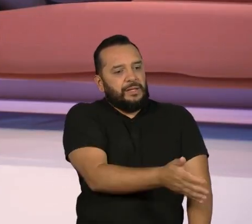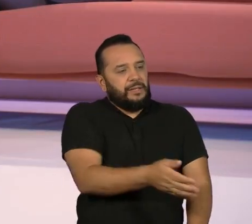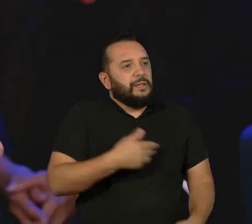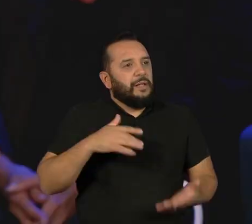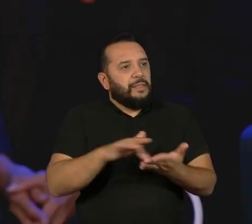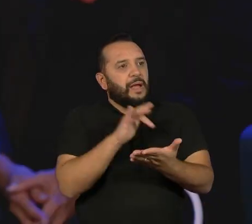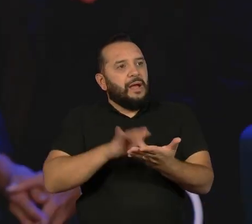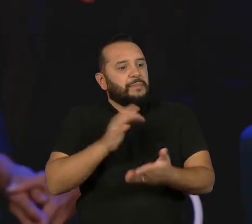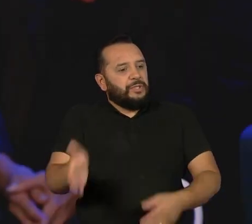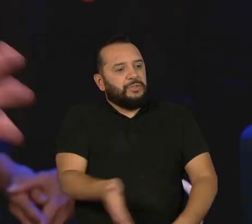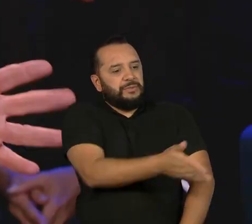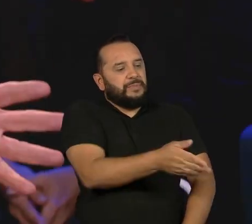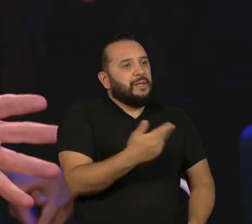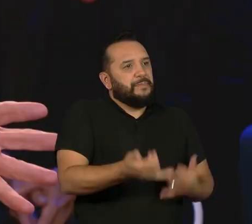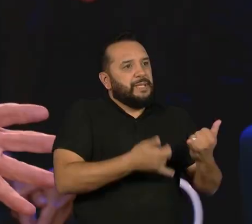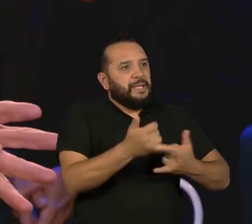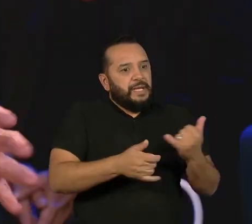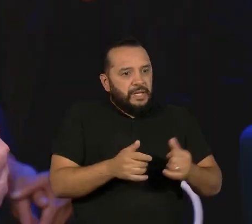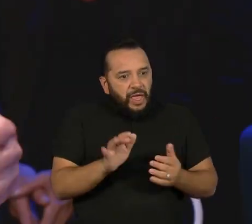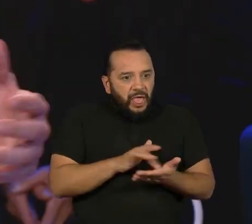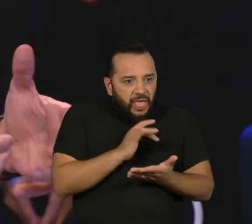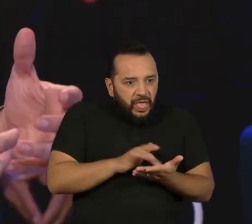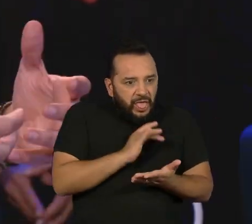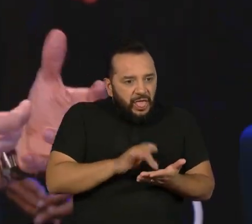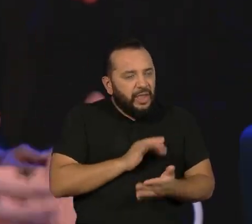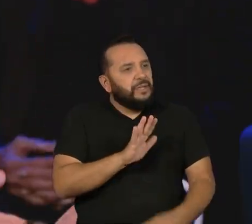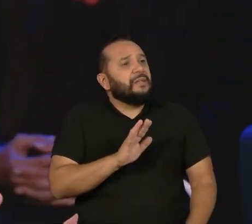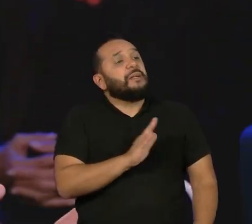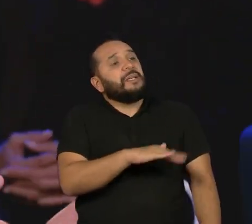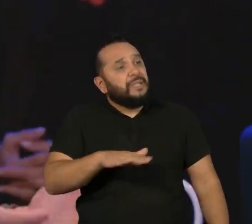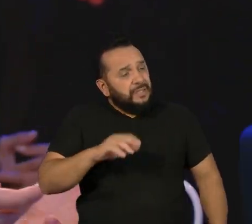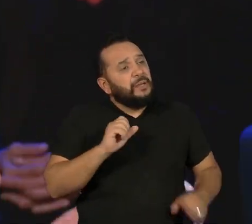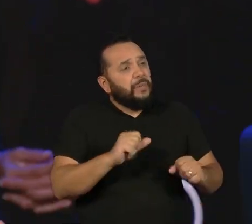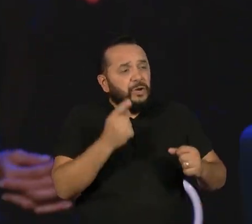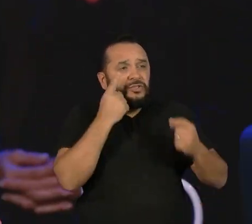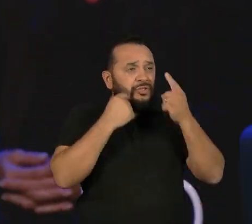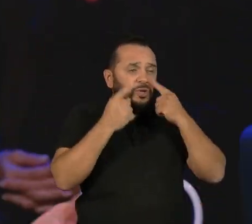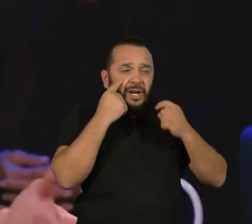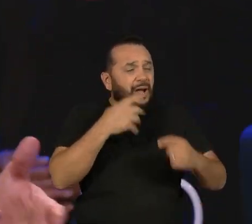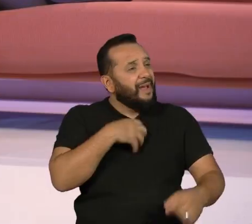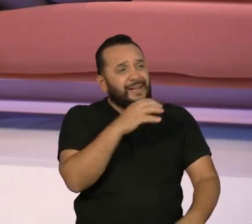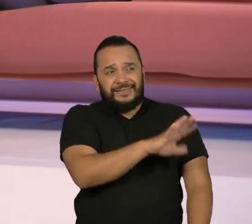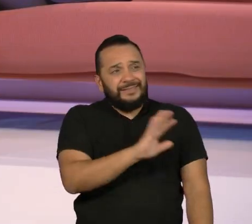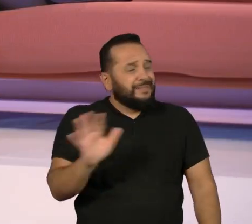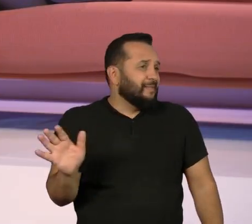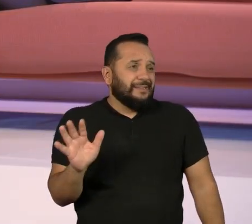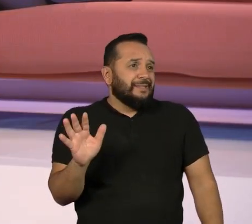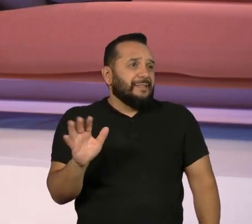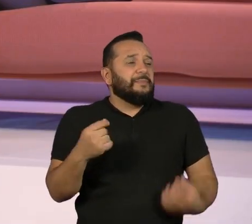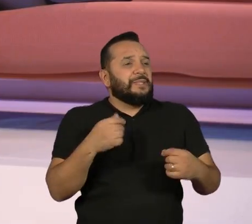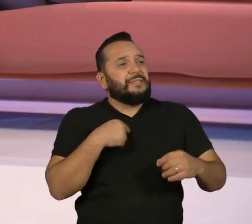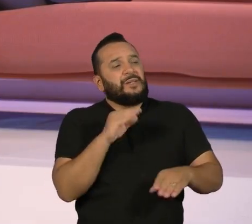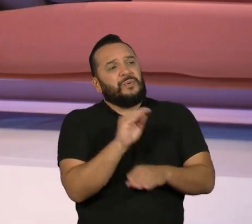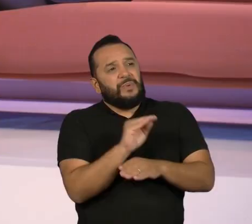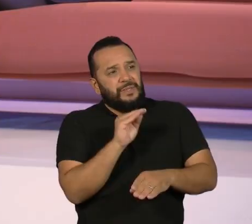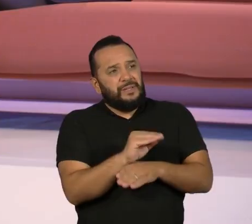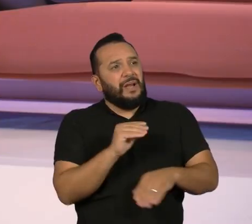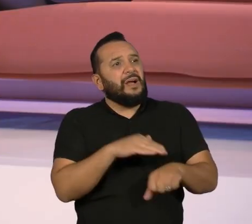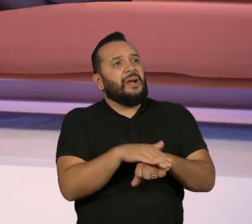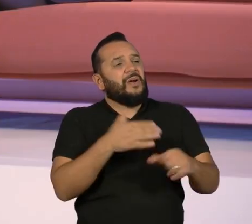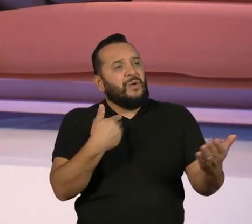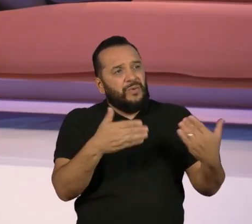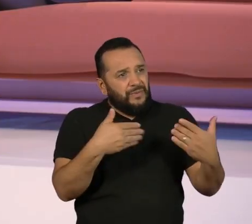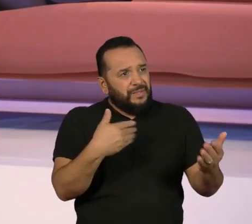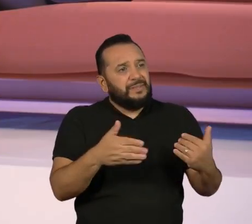para ela ficar brincando ali, presa naquilo. Não, criança chora, faz parte disso. E é preciso cuidar e conversar e